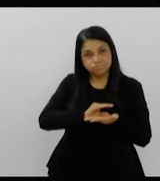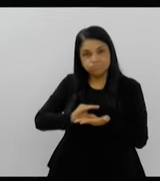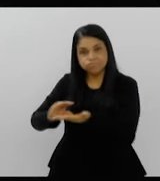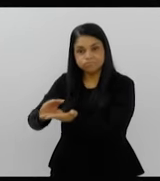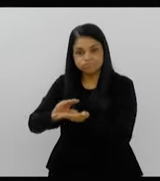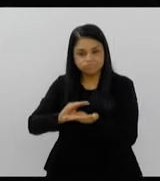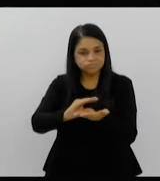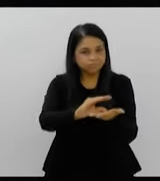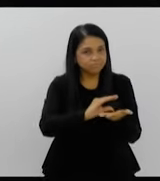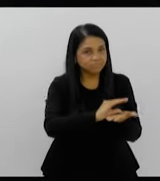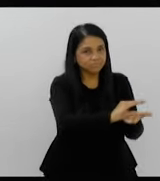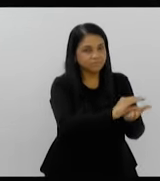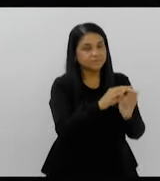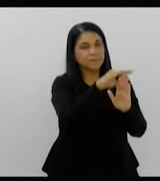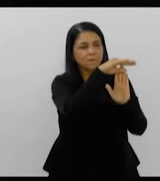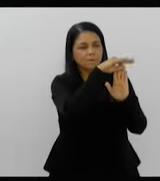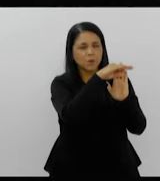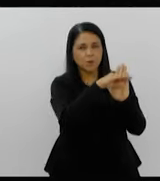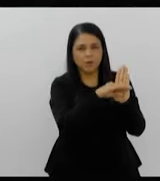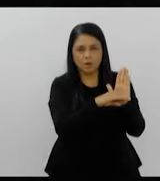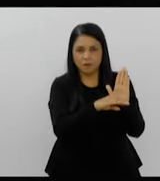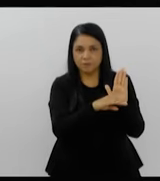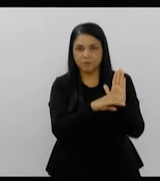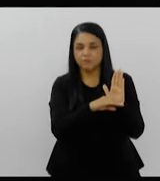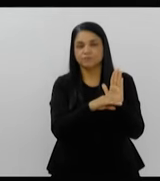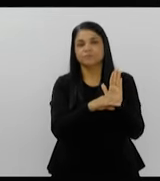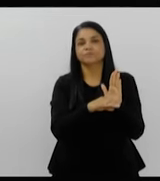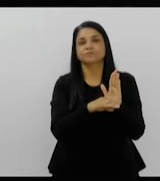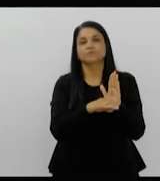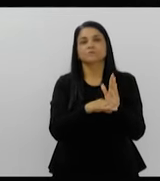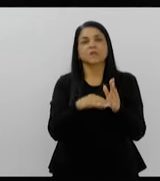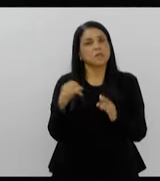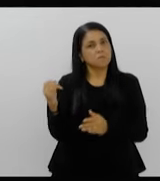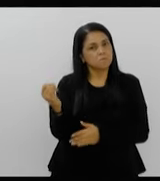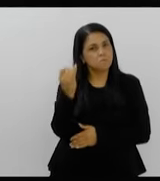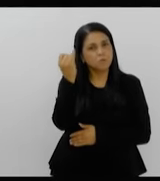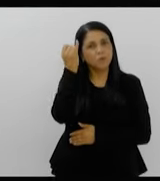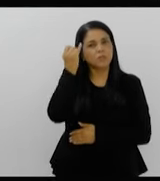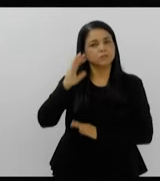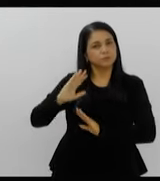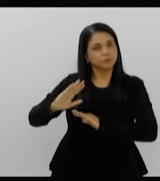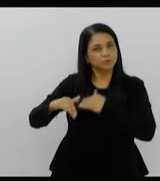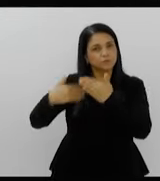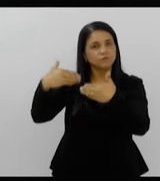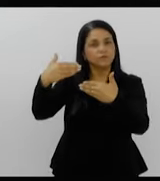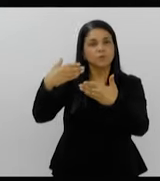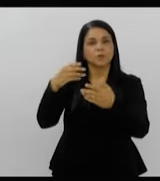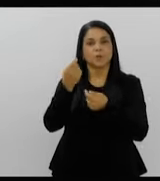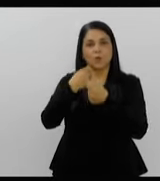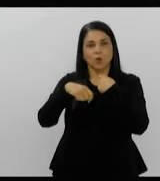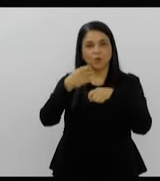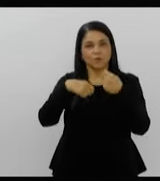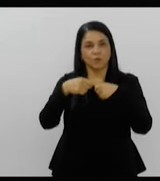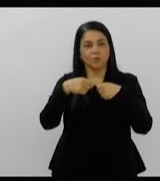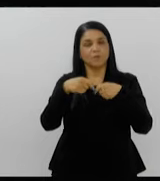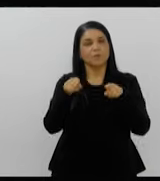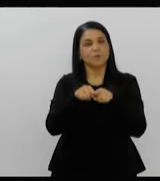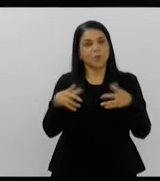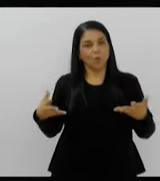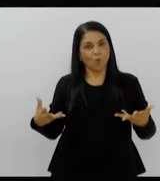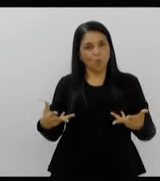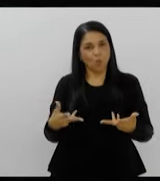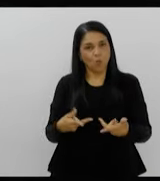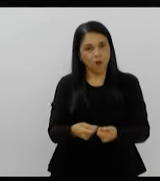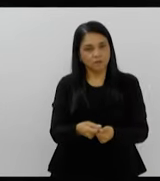de programas, e eu vou citar alguns deles, né, muito importantes para o desenvolvimento econômico e para a formação de qualidade